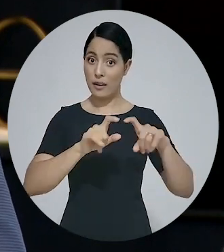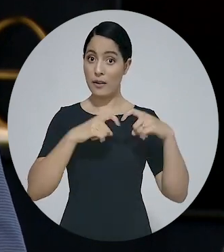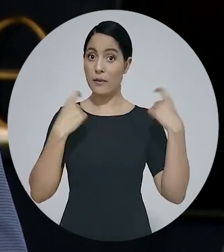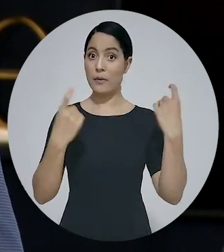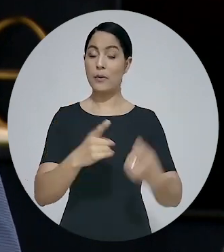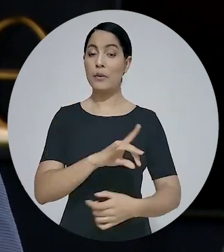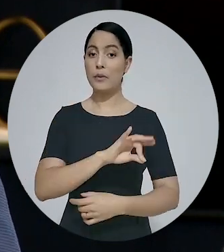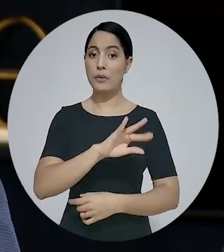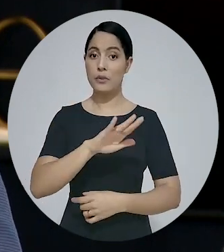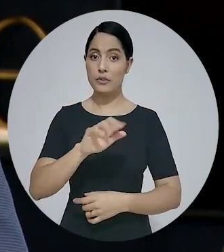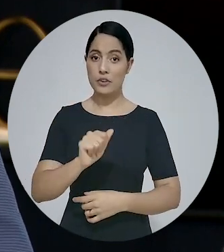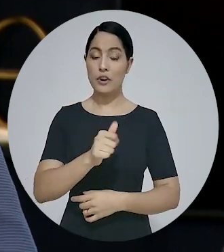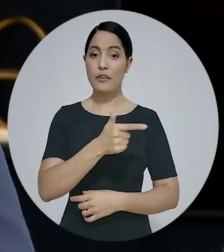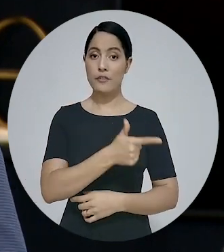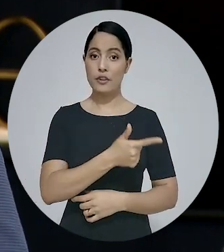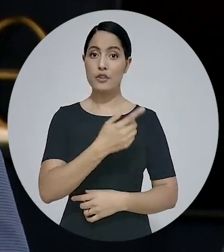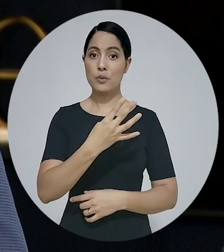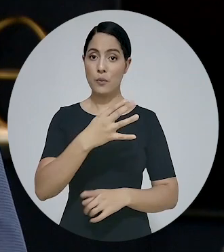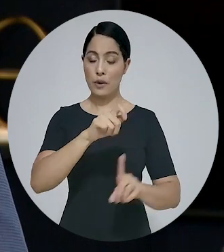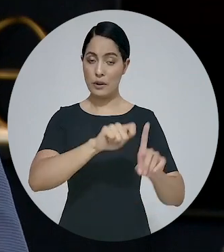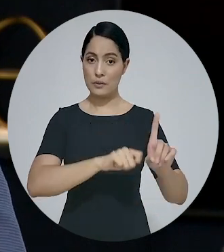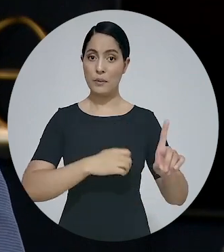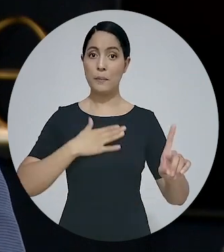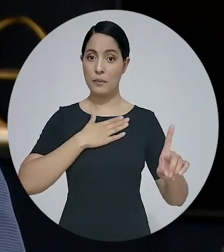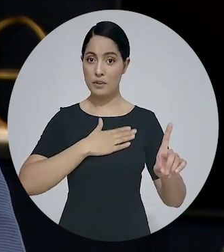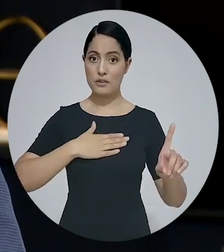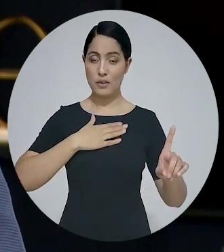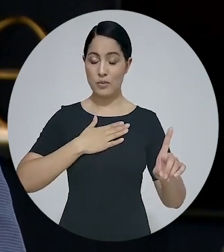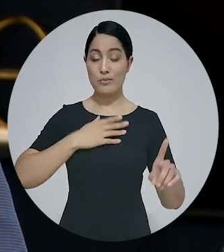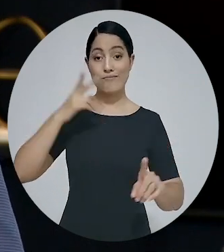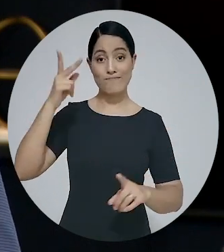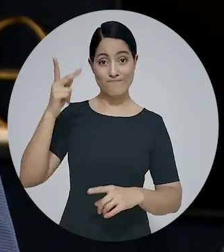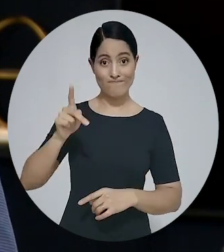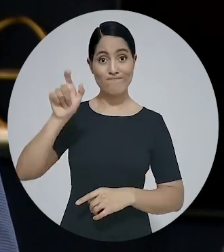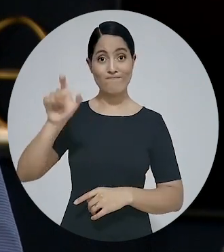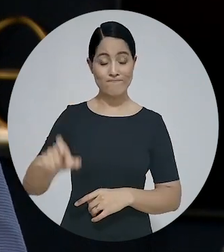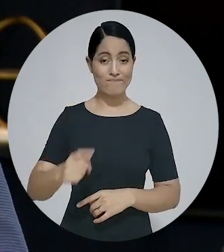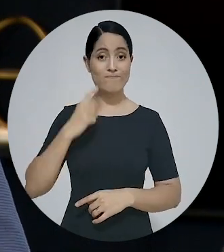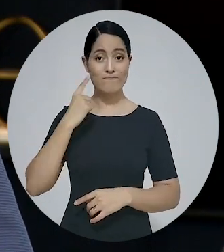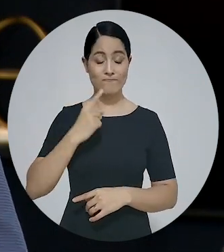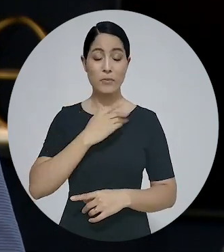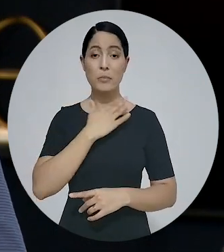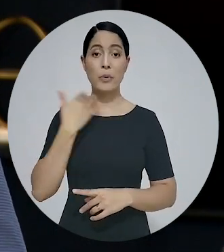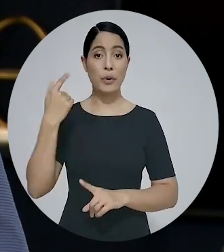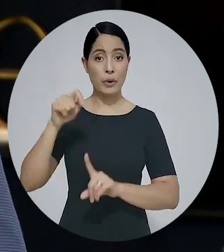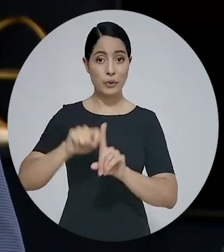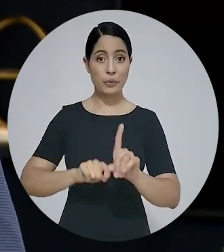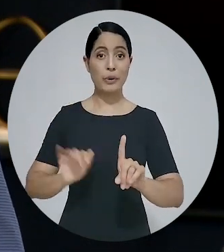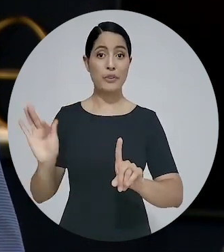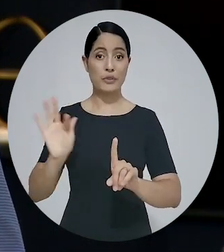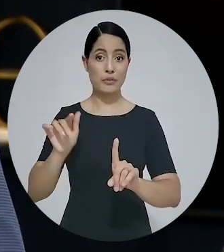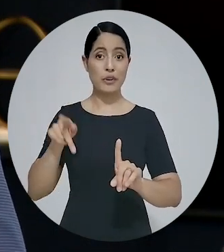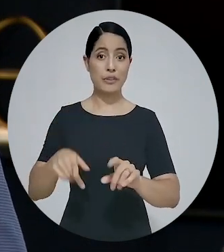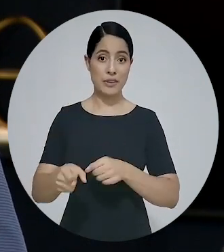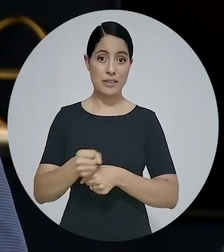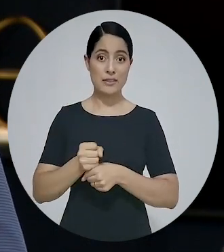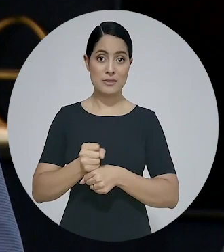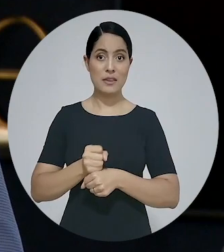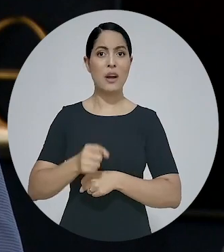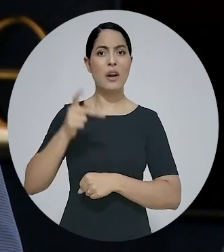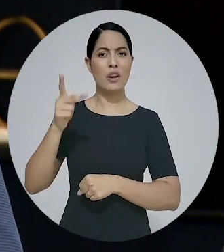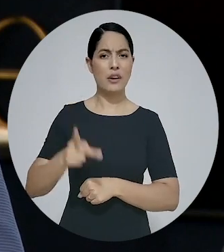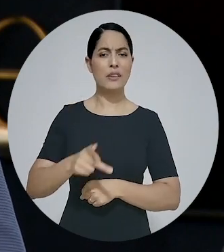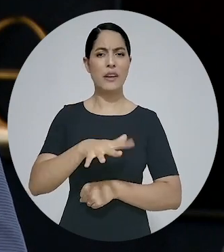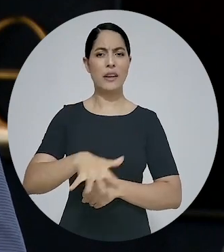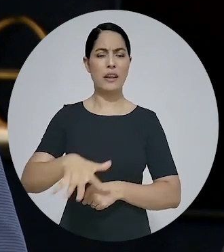do Pleno no dia 24 de agosto. O advogado faleceu em fevereiro deste ano e é considerado um dos